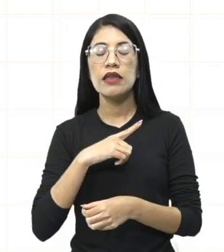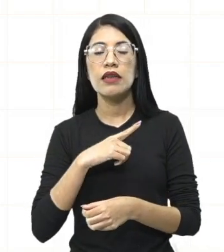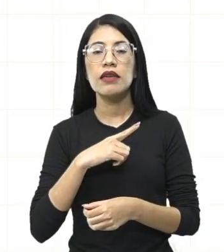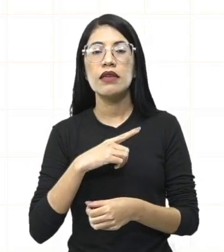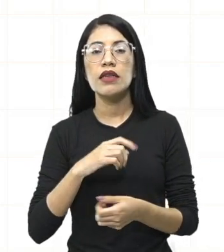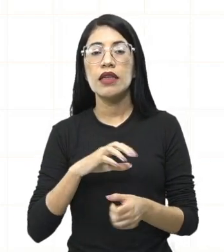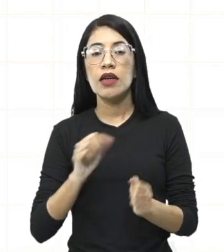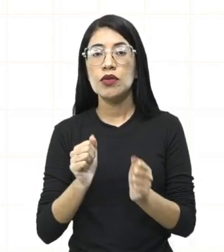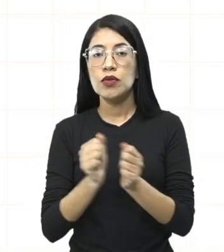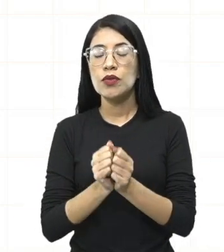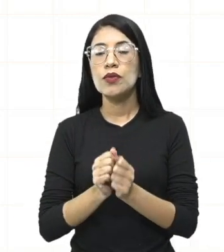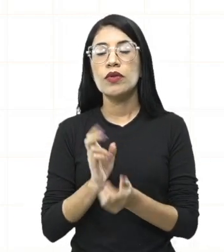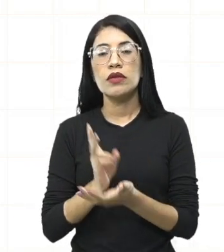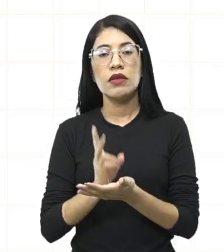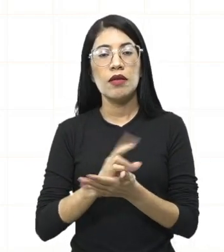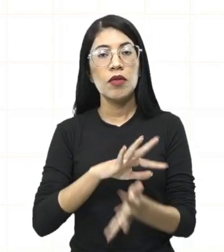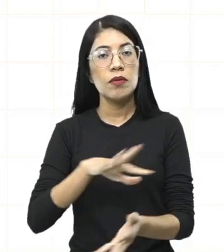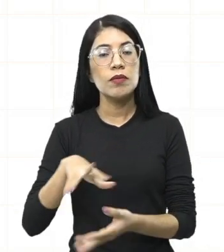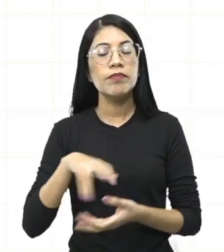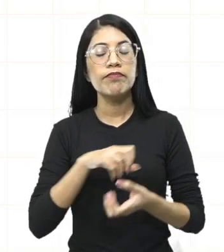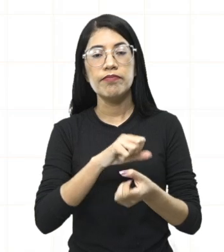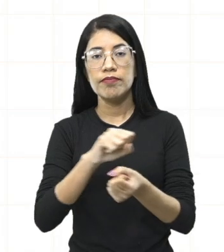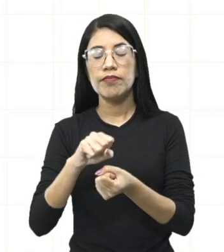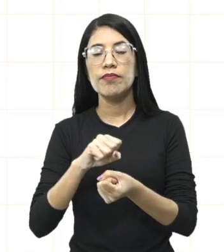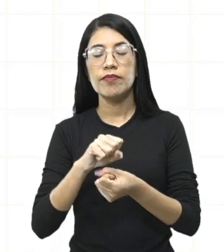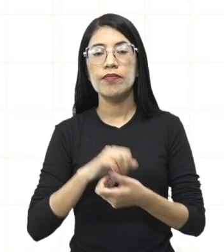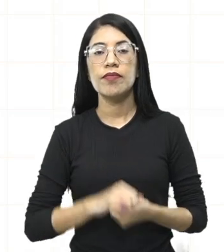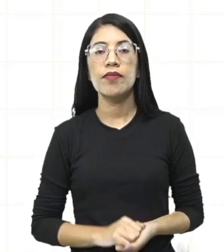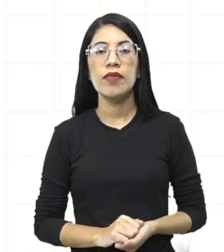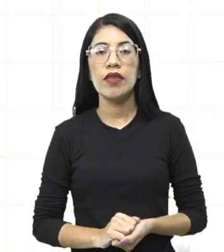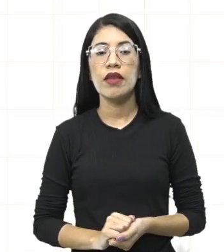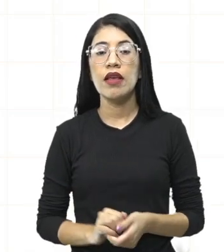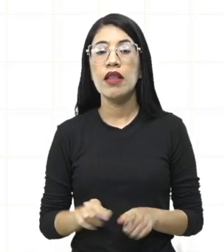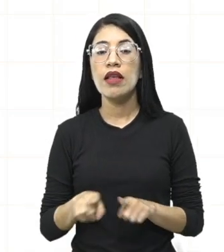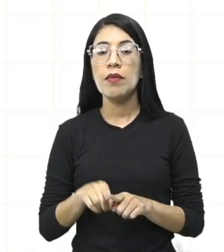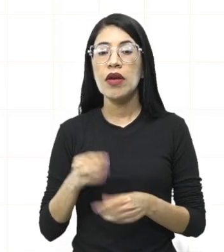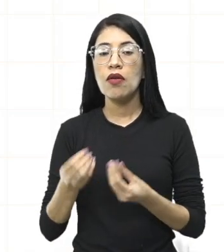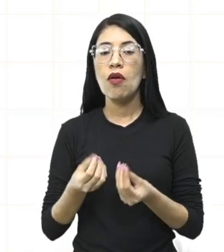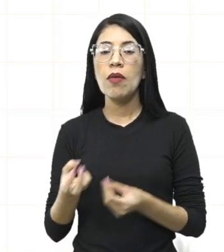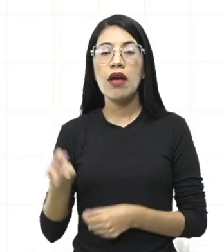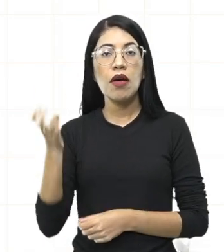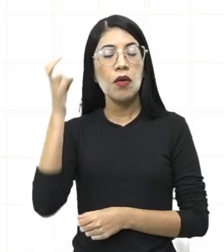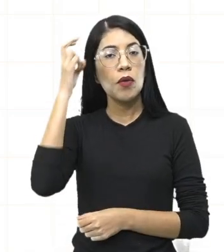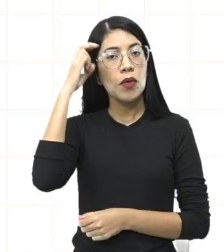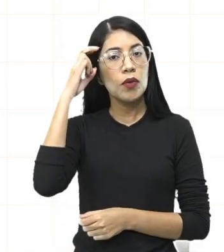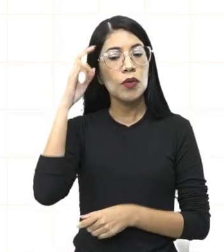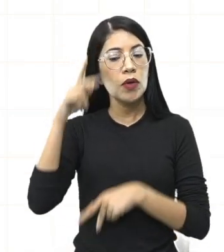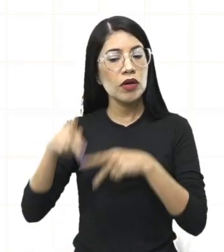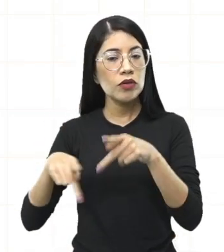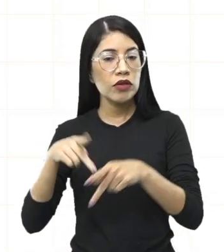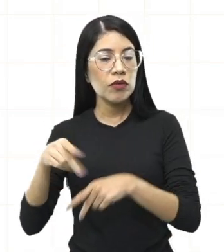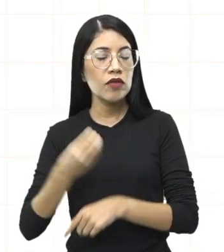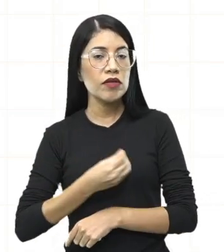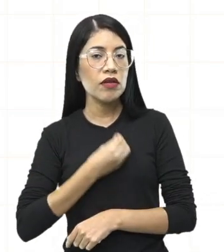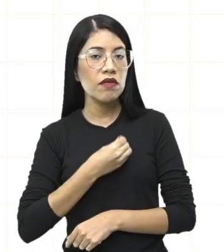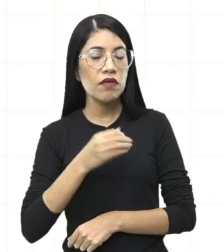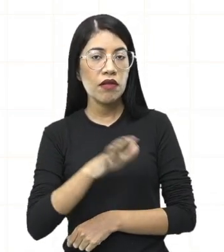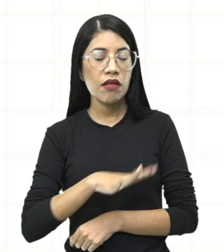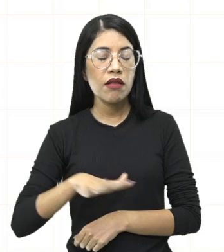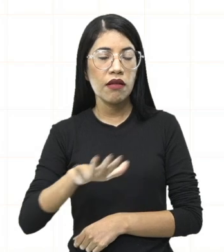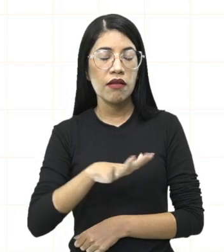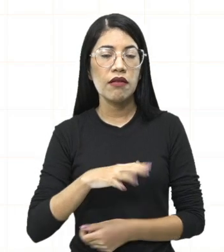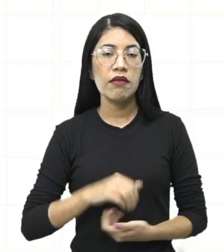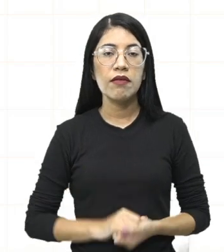com a sustentabilidade, e também, olha, a cultura dessas populações, tá bom? E aqui